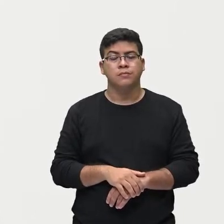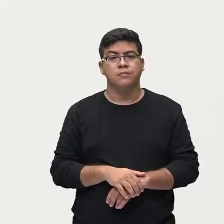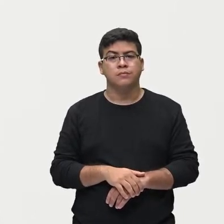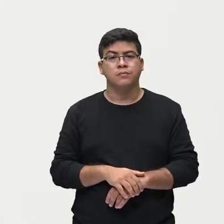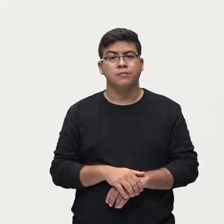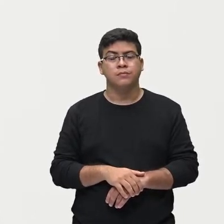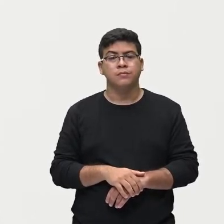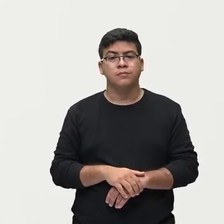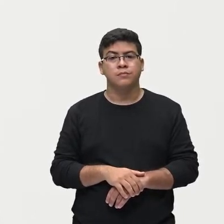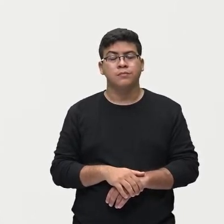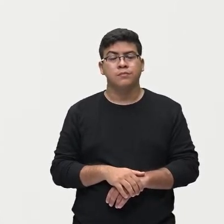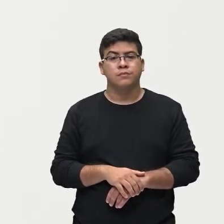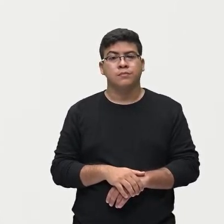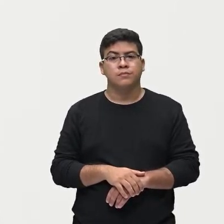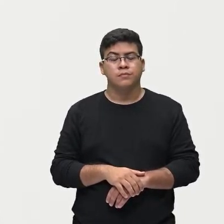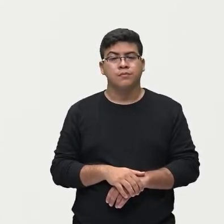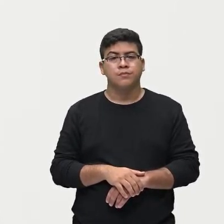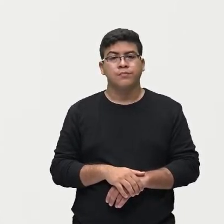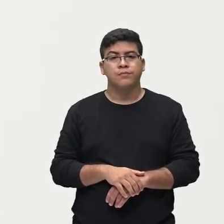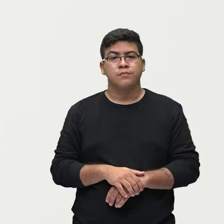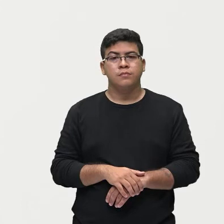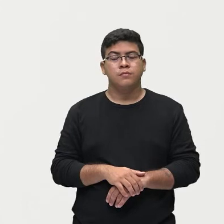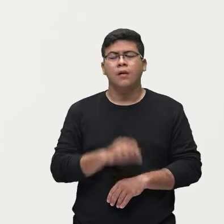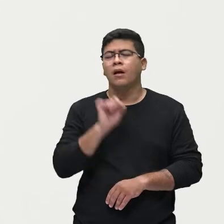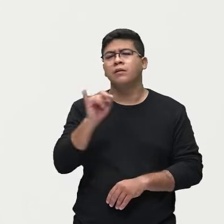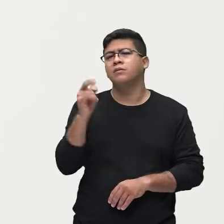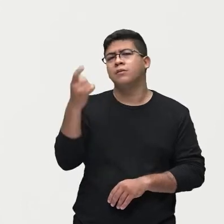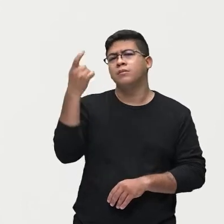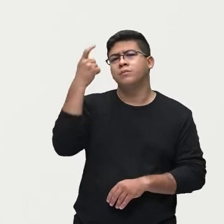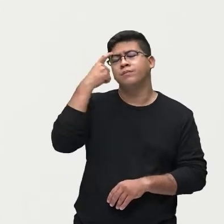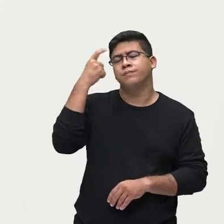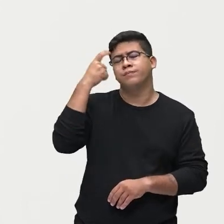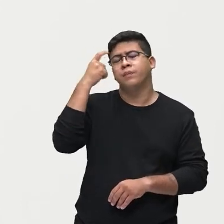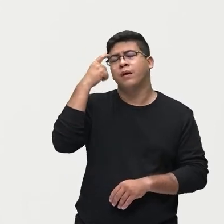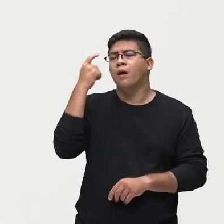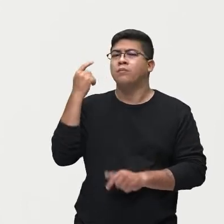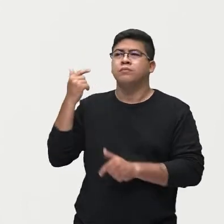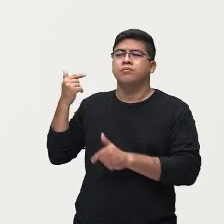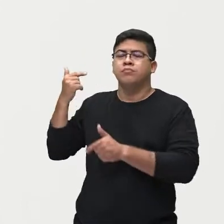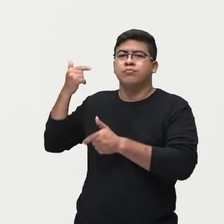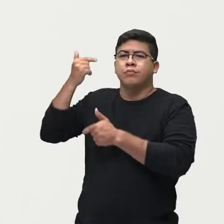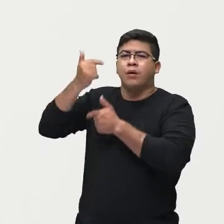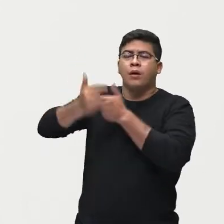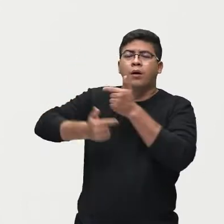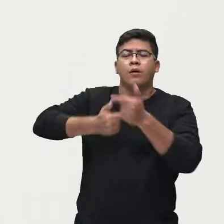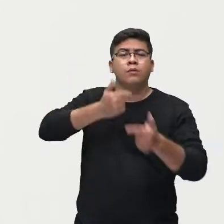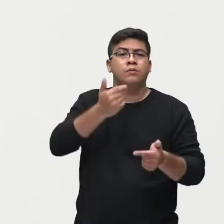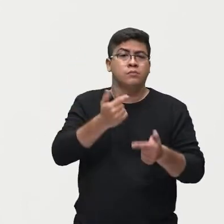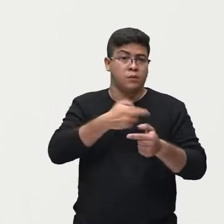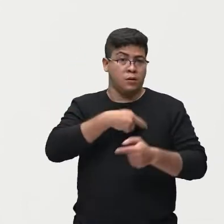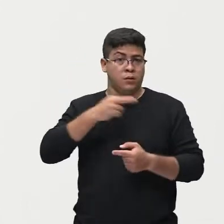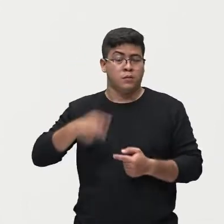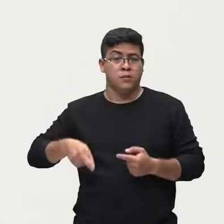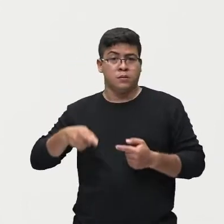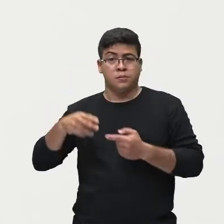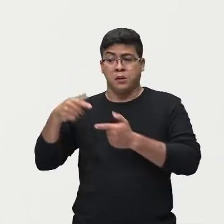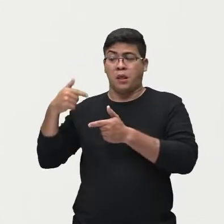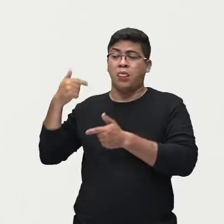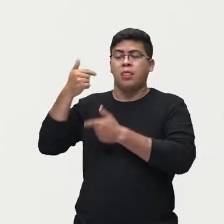Então, se nós pudéssemos pensar sobre a tradição religiosa, a tradição de fé, ela também